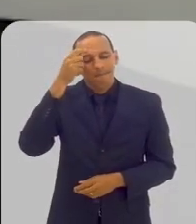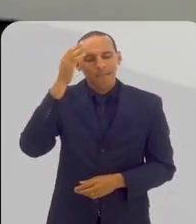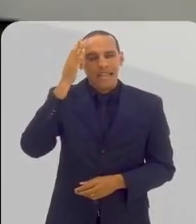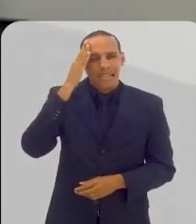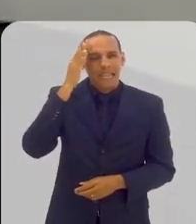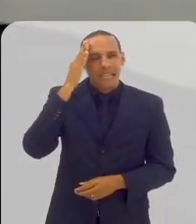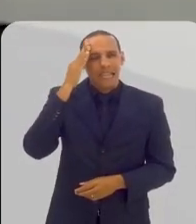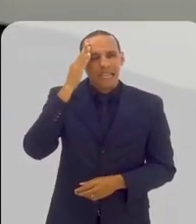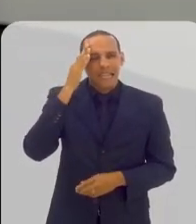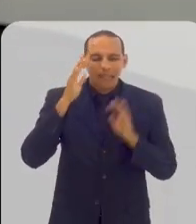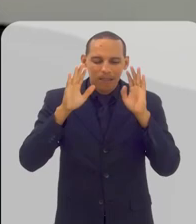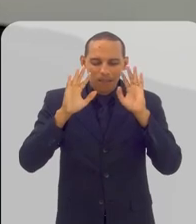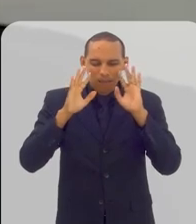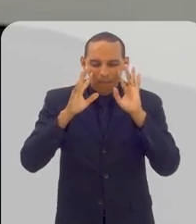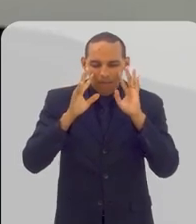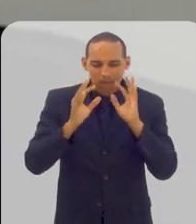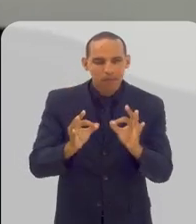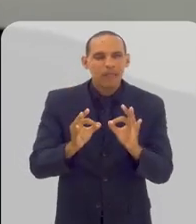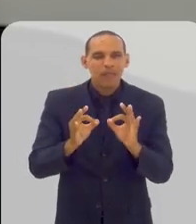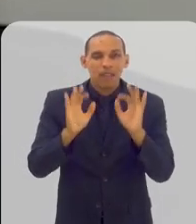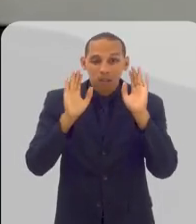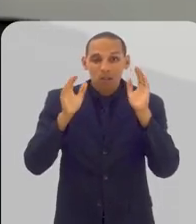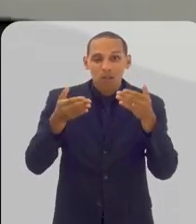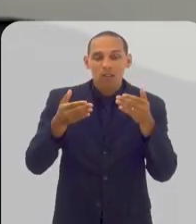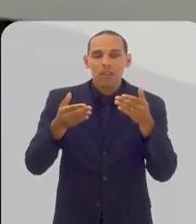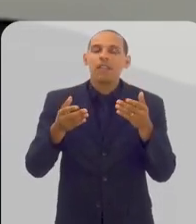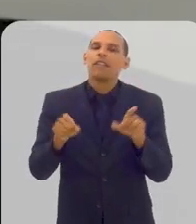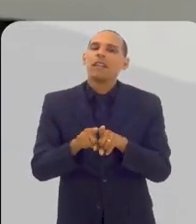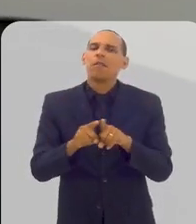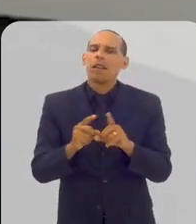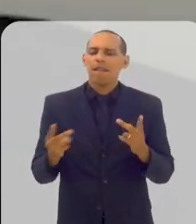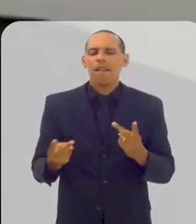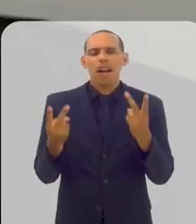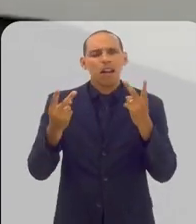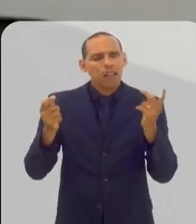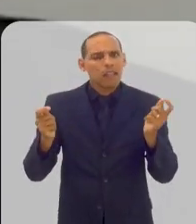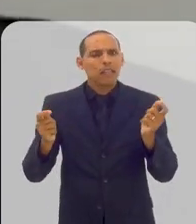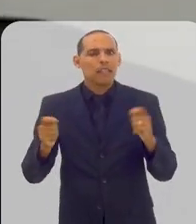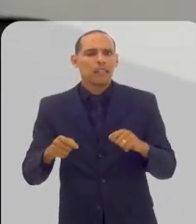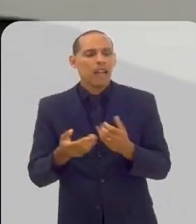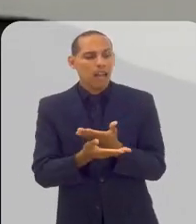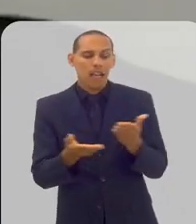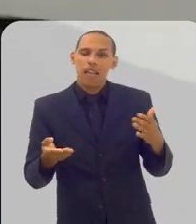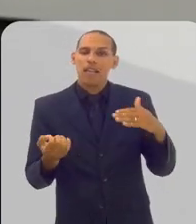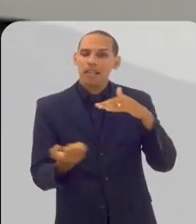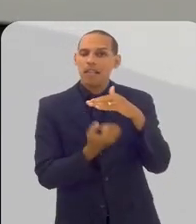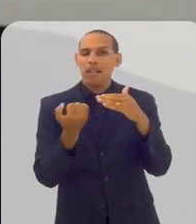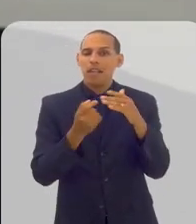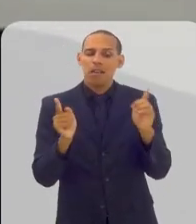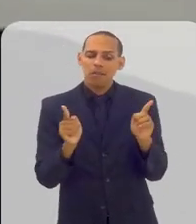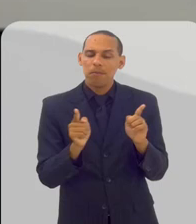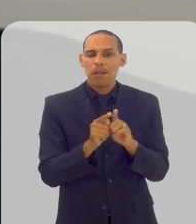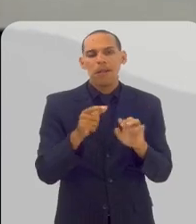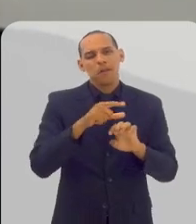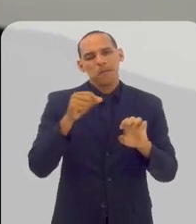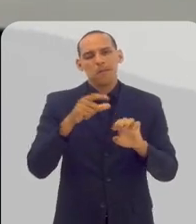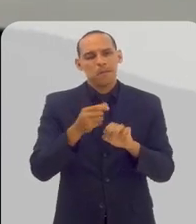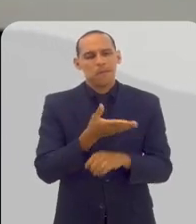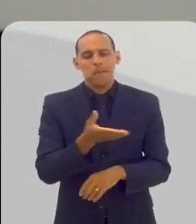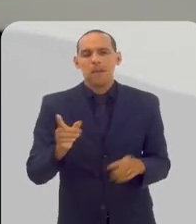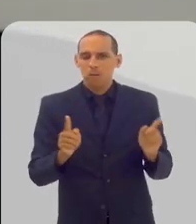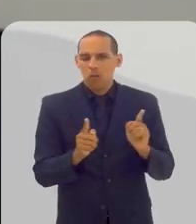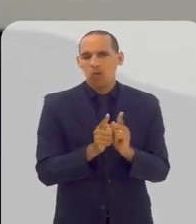disso E que valorizem esse voto que os pequenos os pequenos empresários pequenos